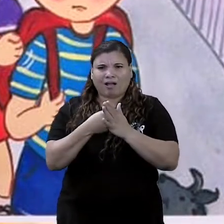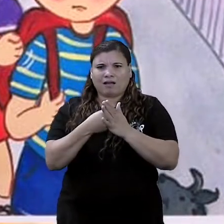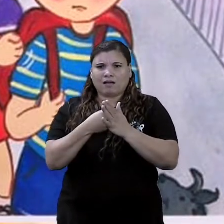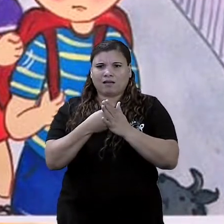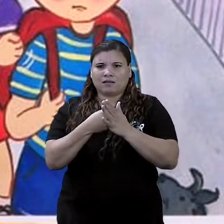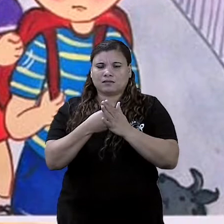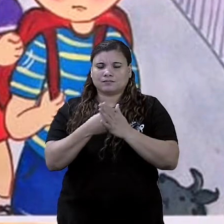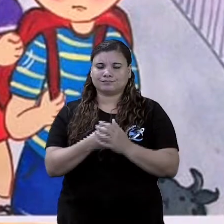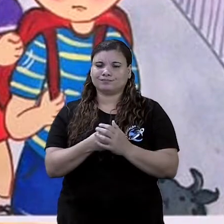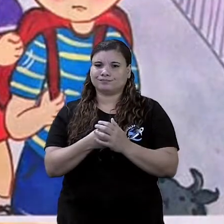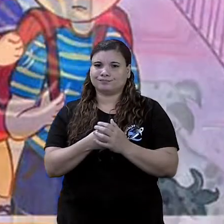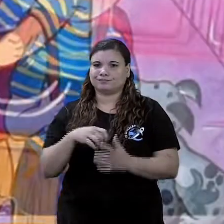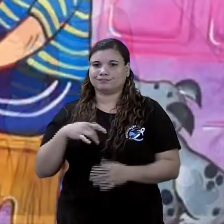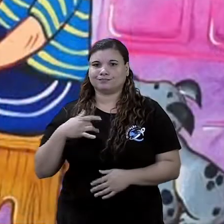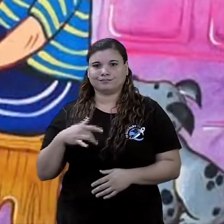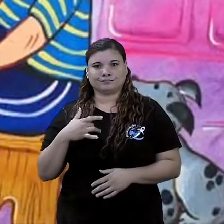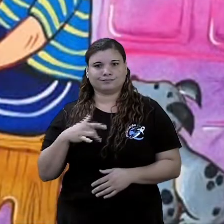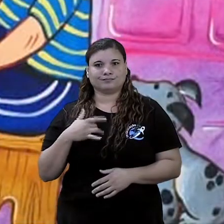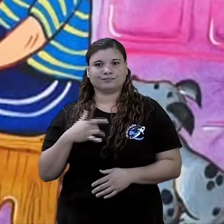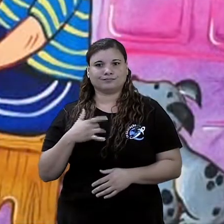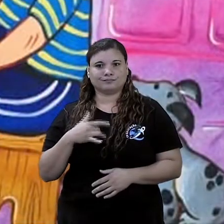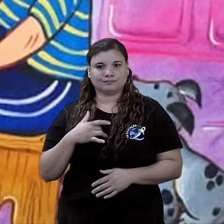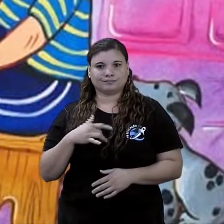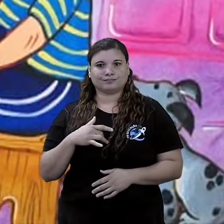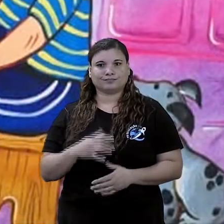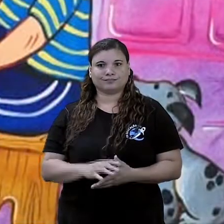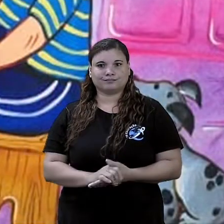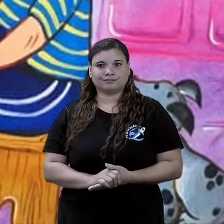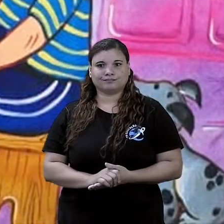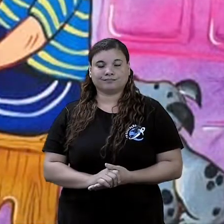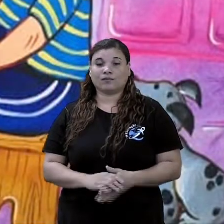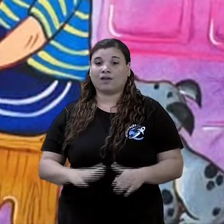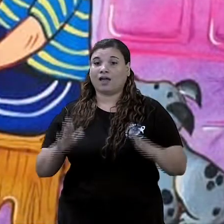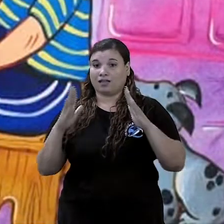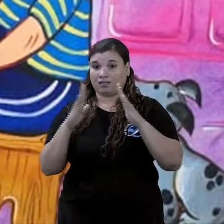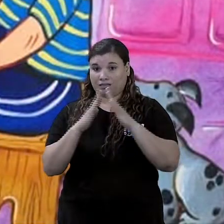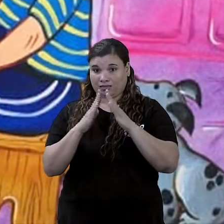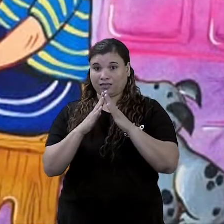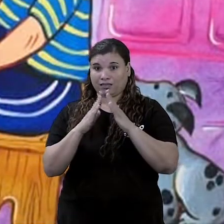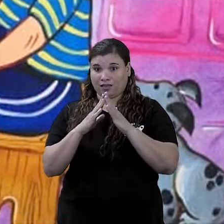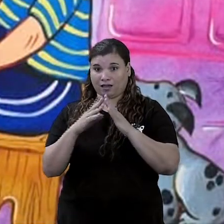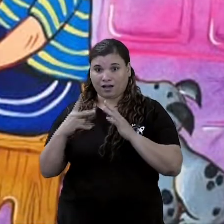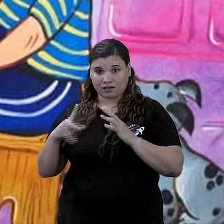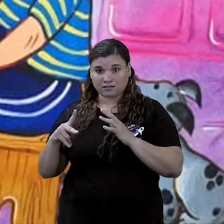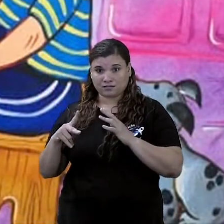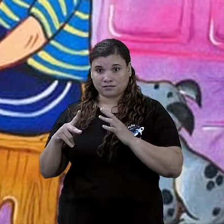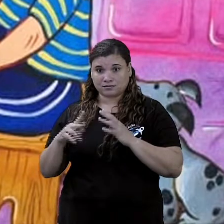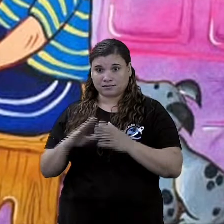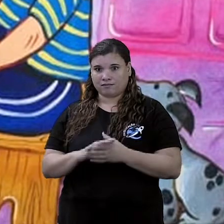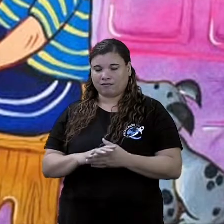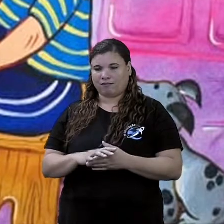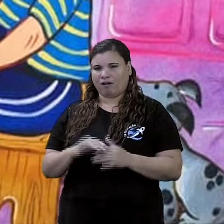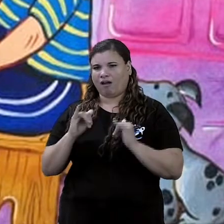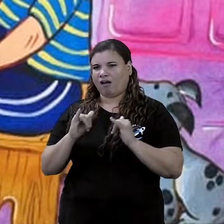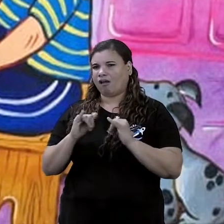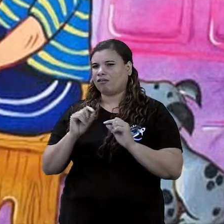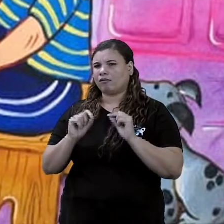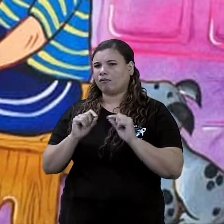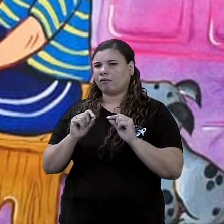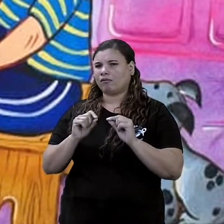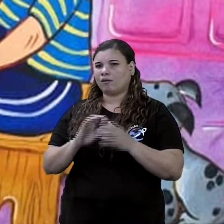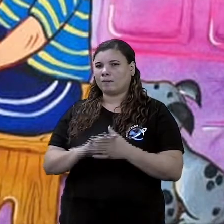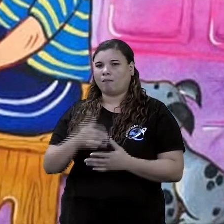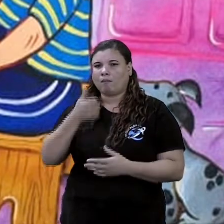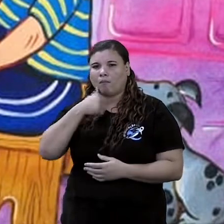covardia! Em casa, dizia que tinha caído, porque sentia